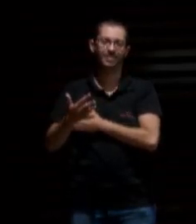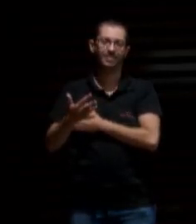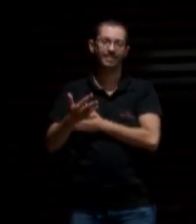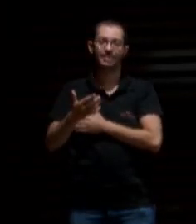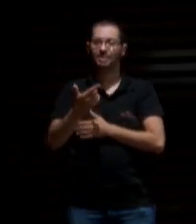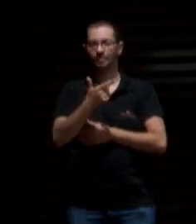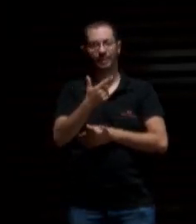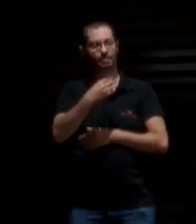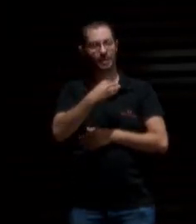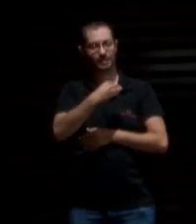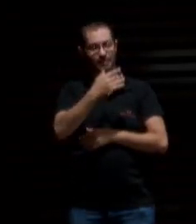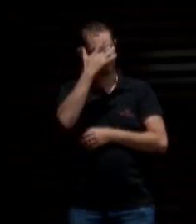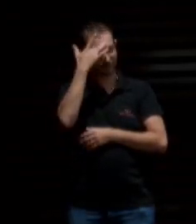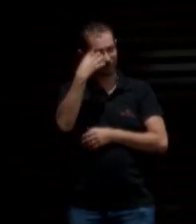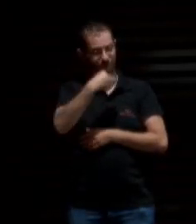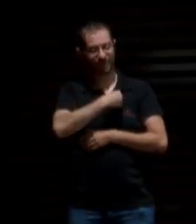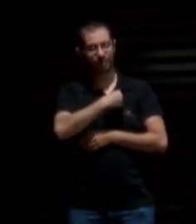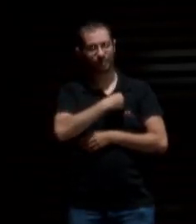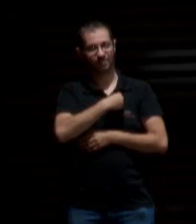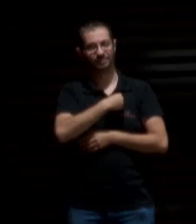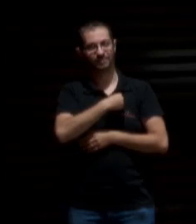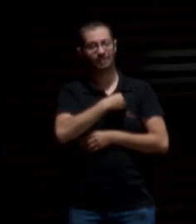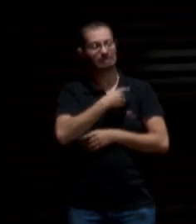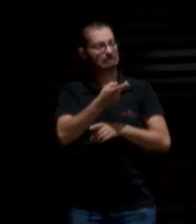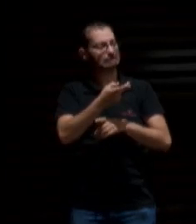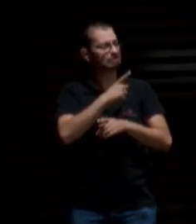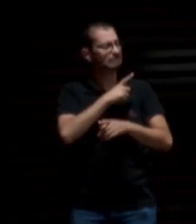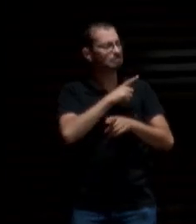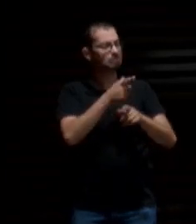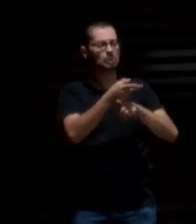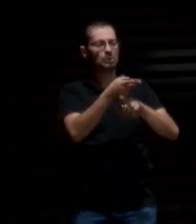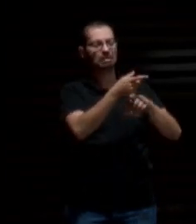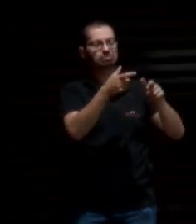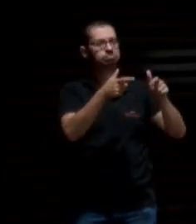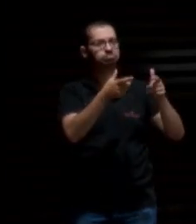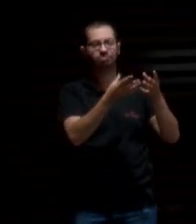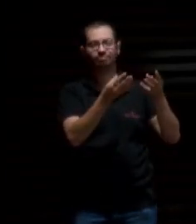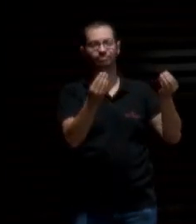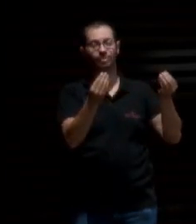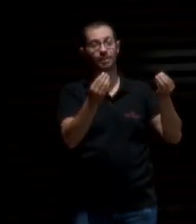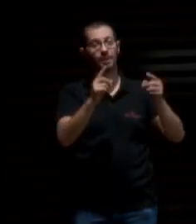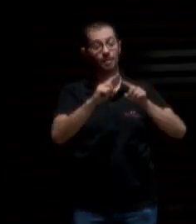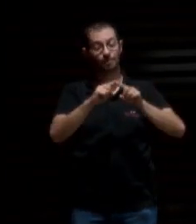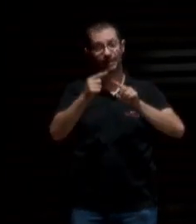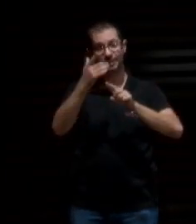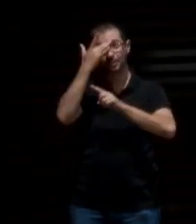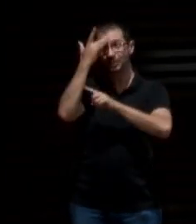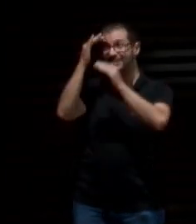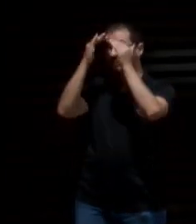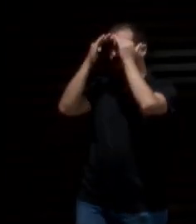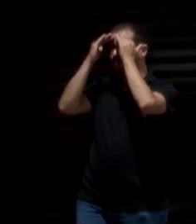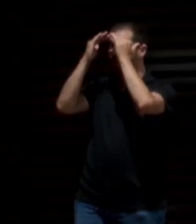ímpio. Procurarás o seu lugar e não o acharás, mas os mansos herdarão a terra e